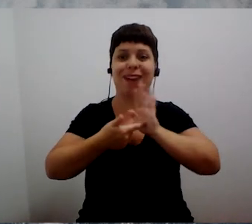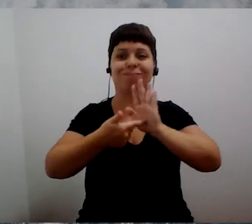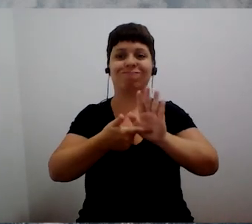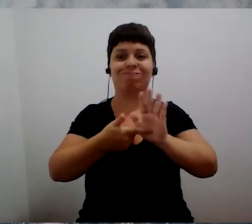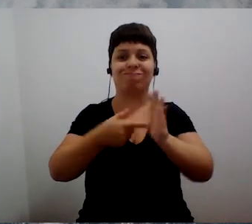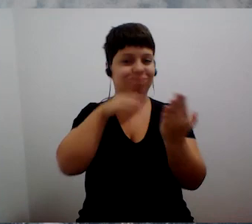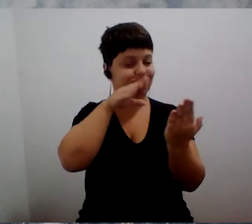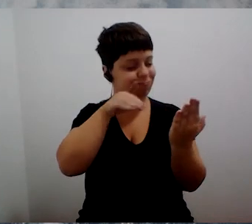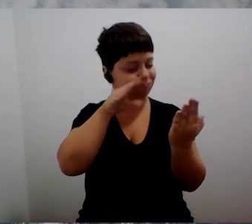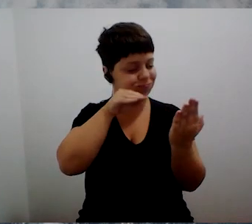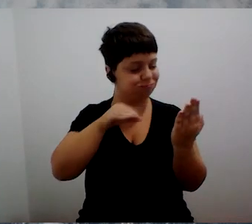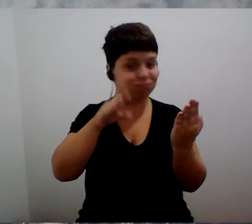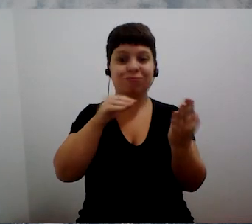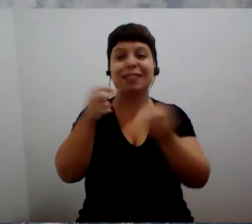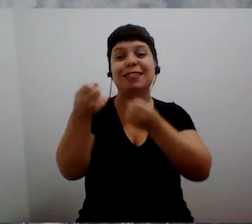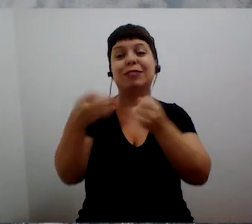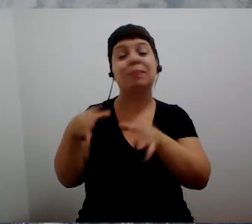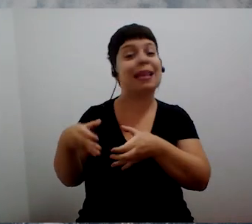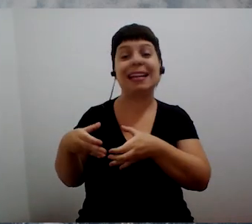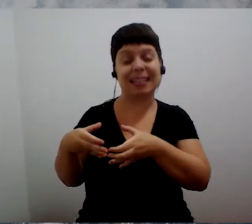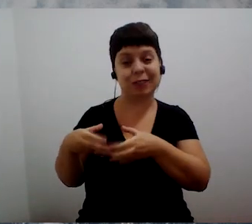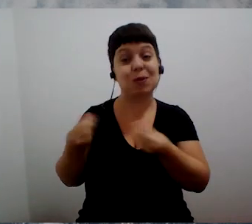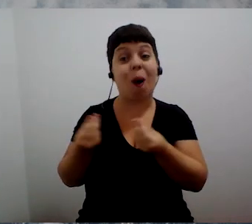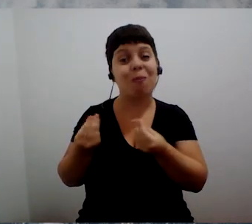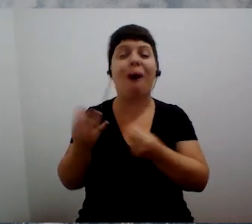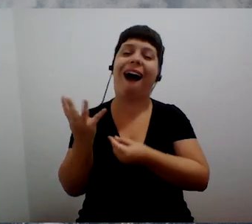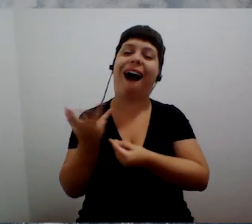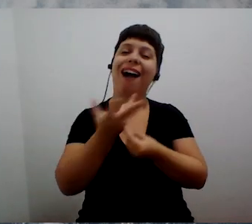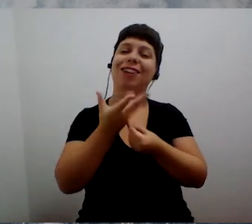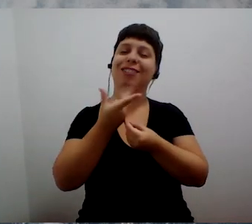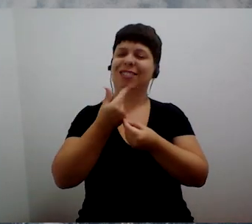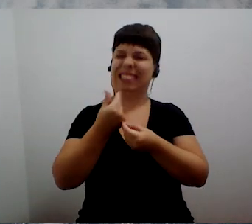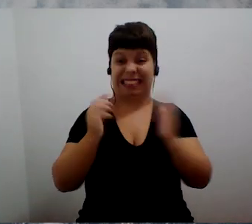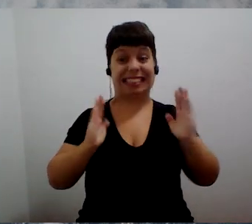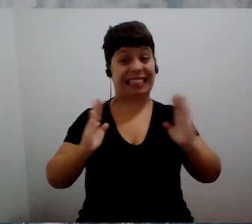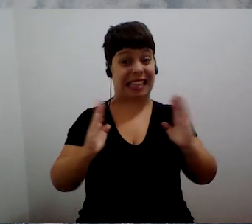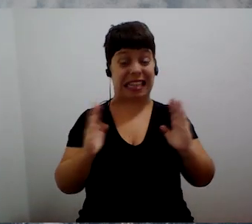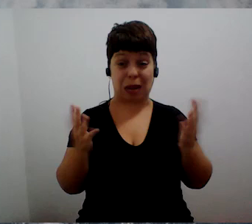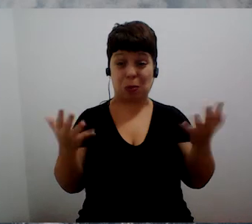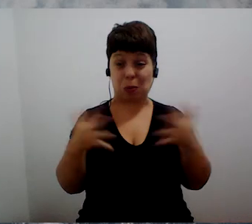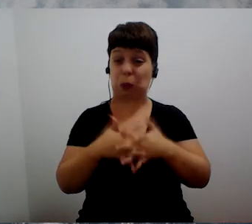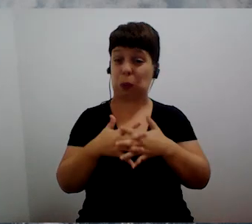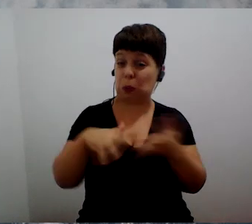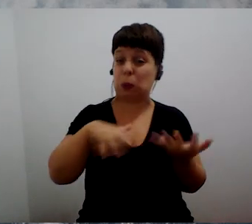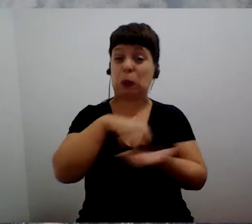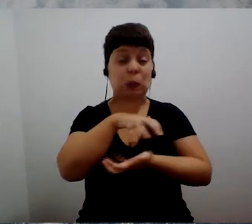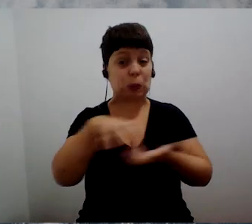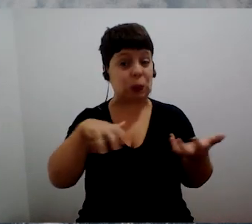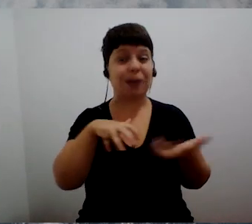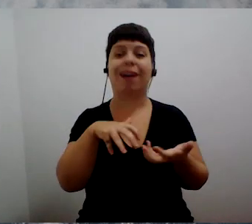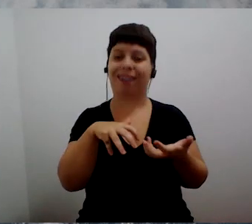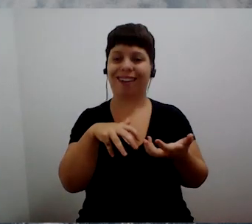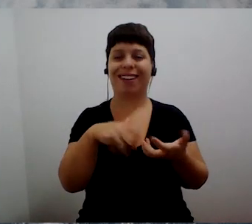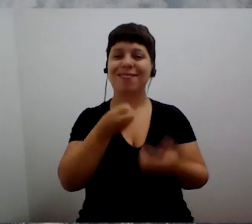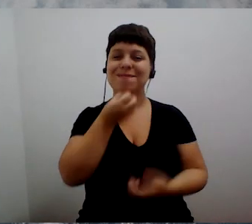convite de estar aqui hoje apresentando meu poema e falando para vocês quem somos nós em forma de arte.